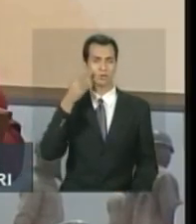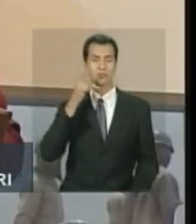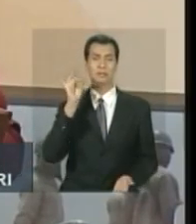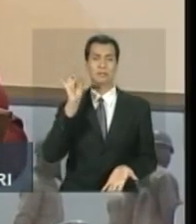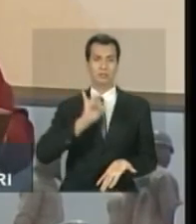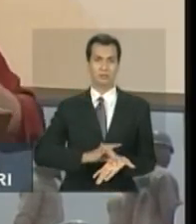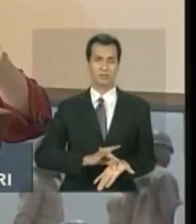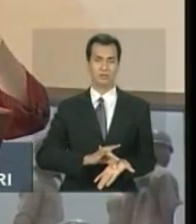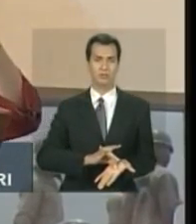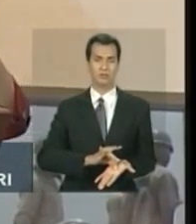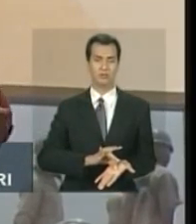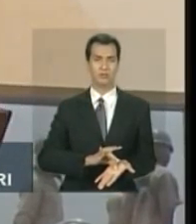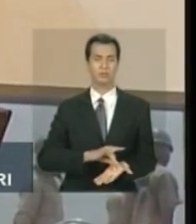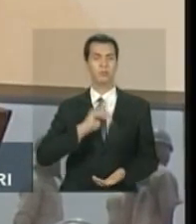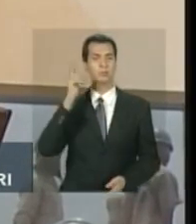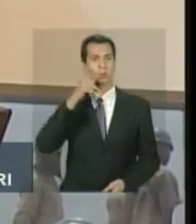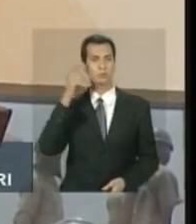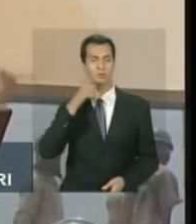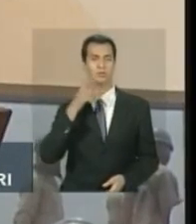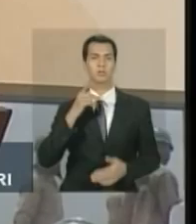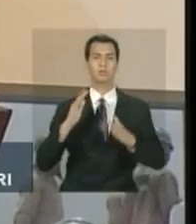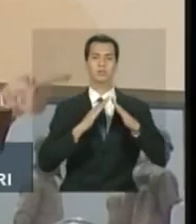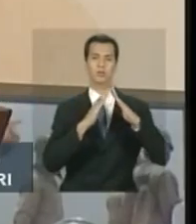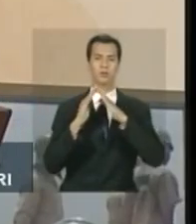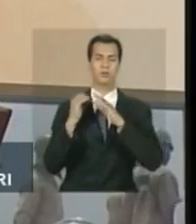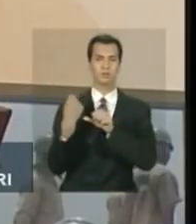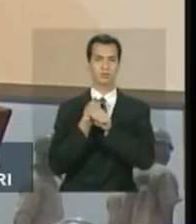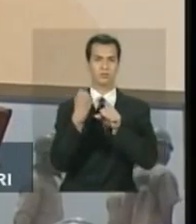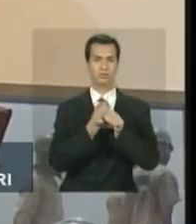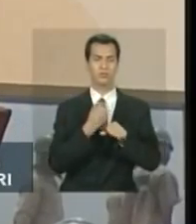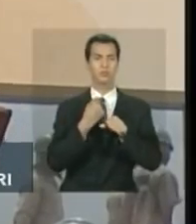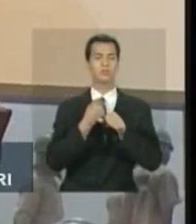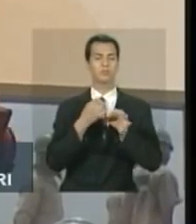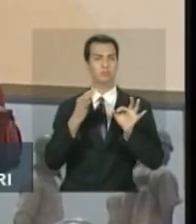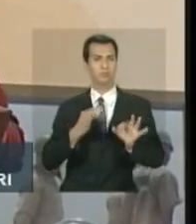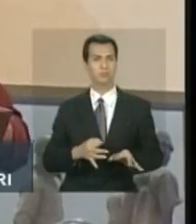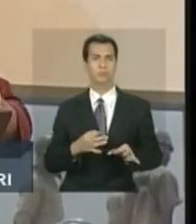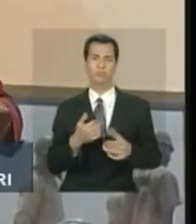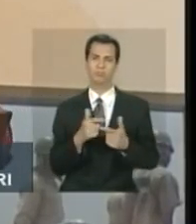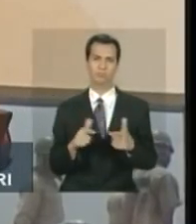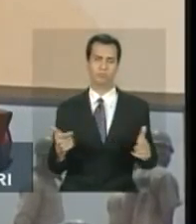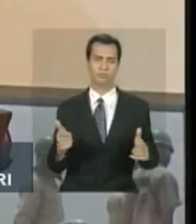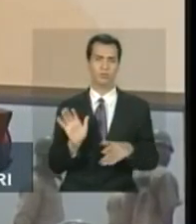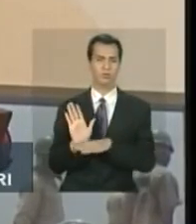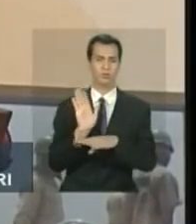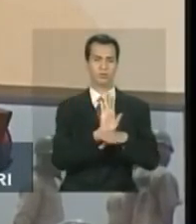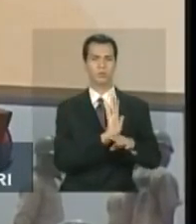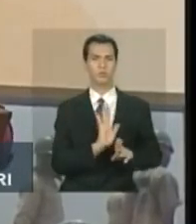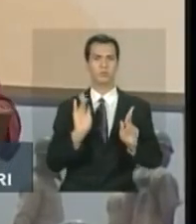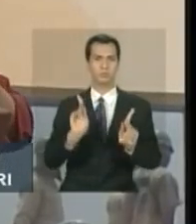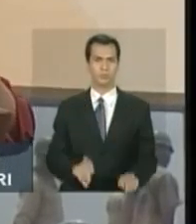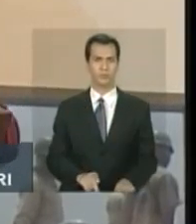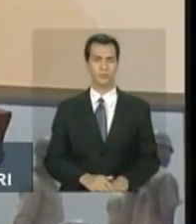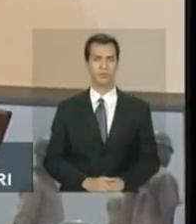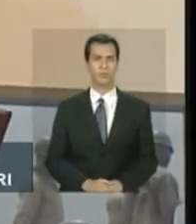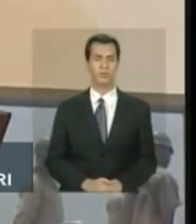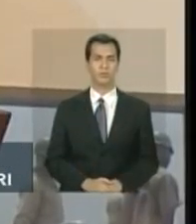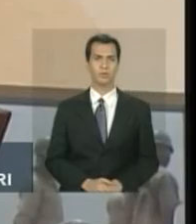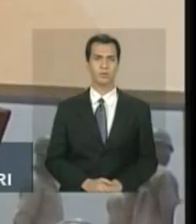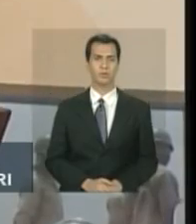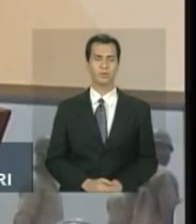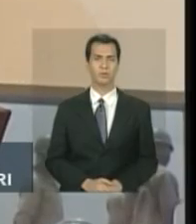real, uma política de habitação, de garantia da casa própria para a sua população. E